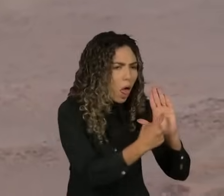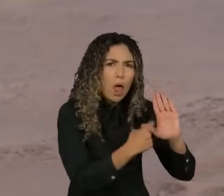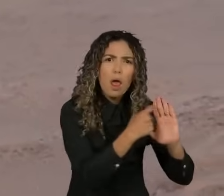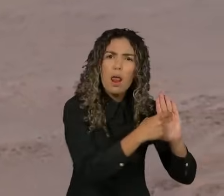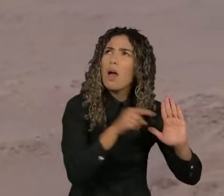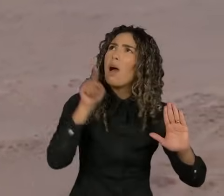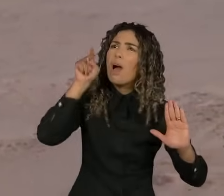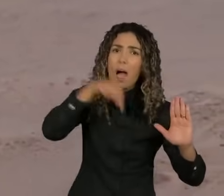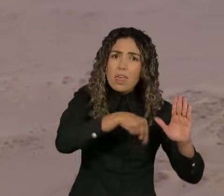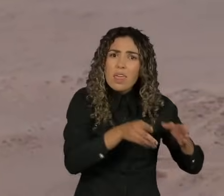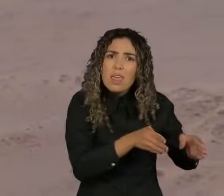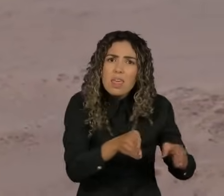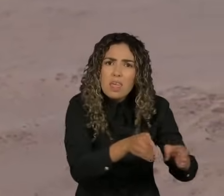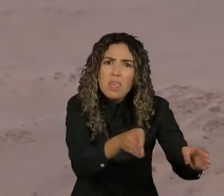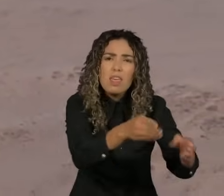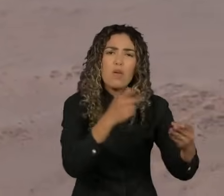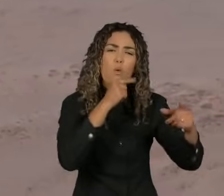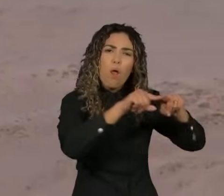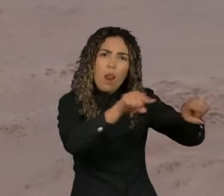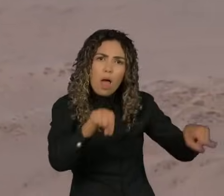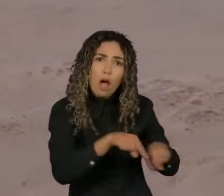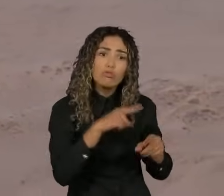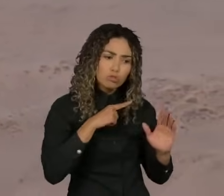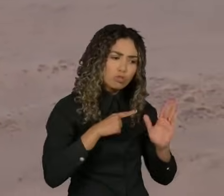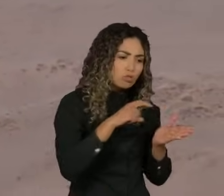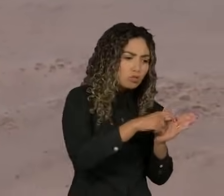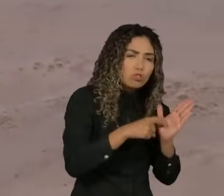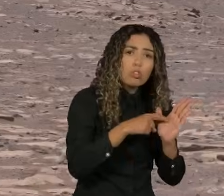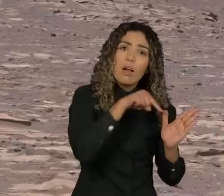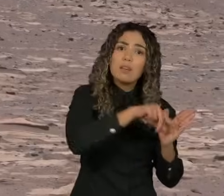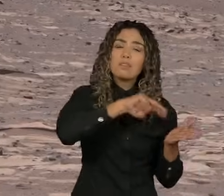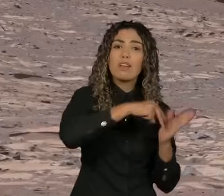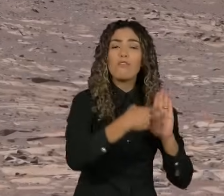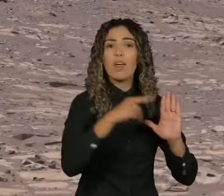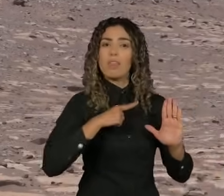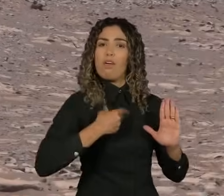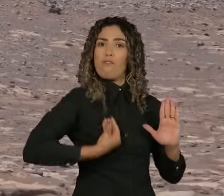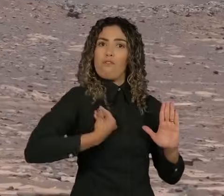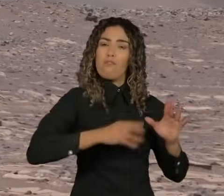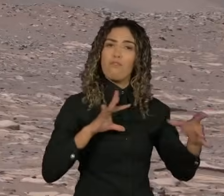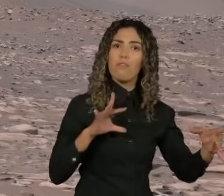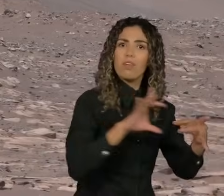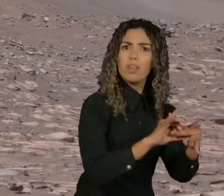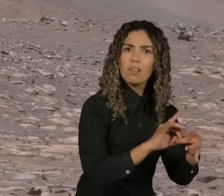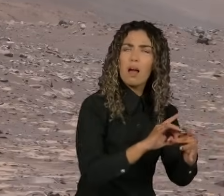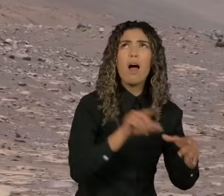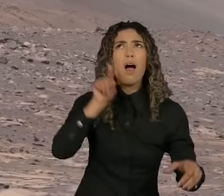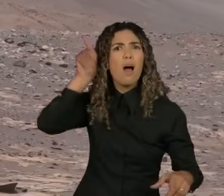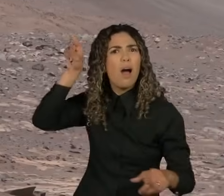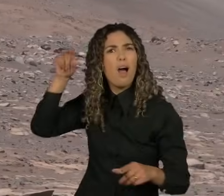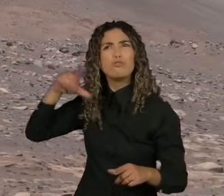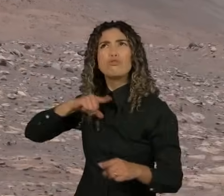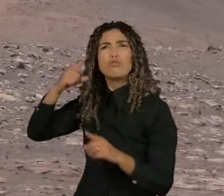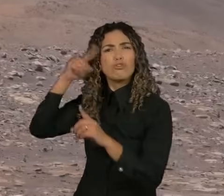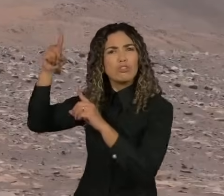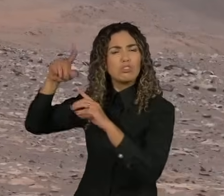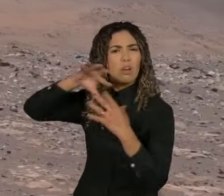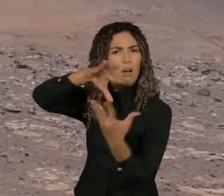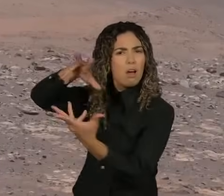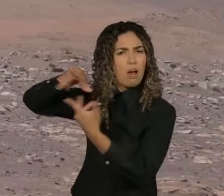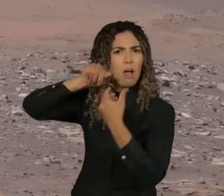são resultado da decomposição de matéria orgânica feita por micróbios. Segundo a Agência